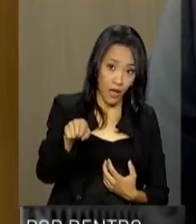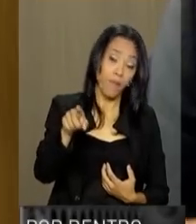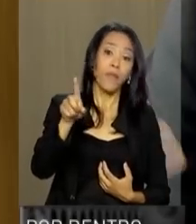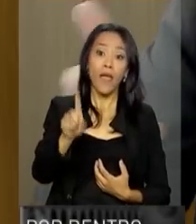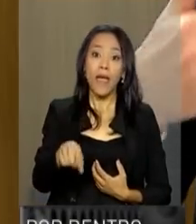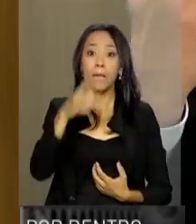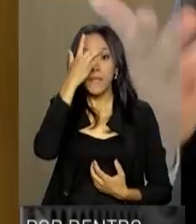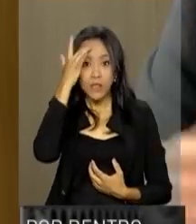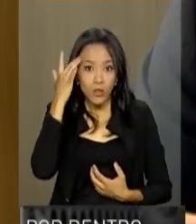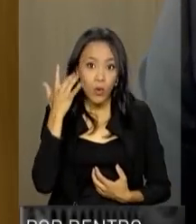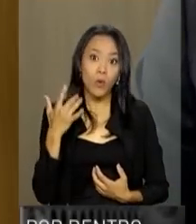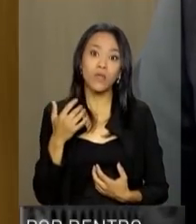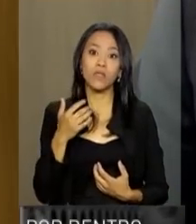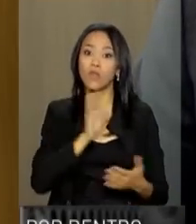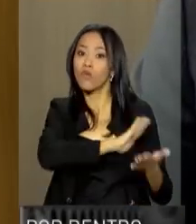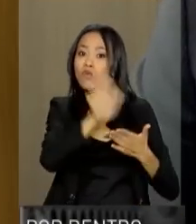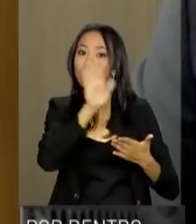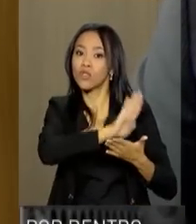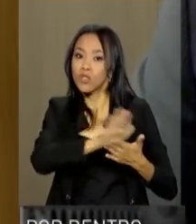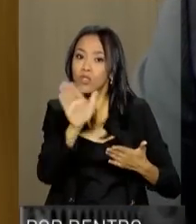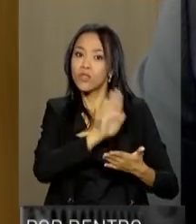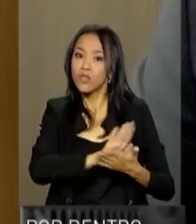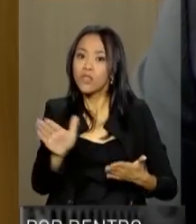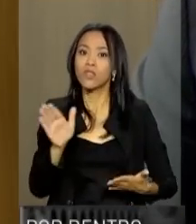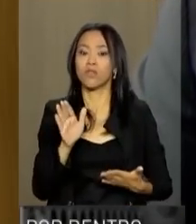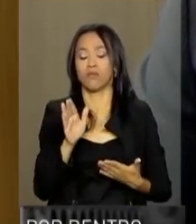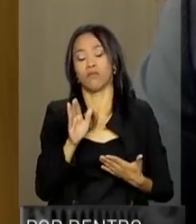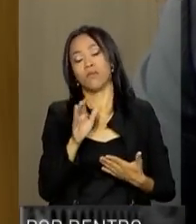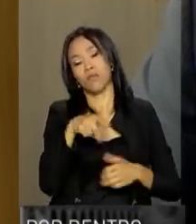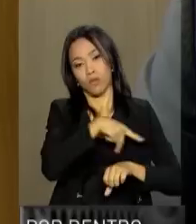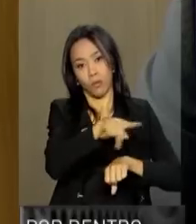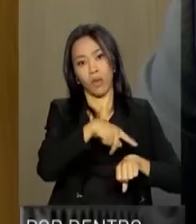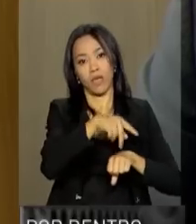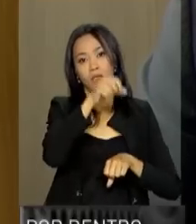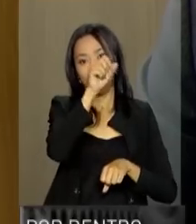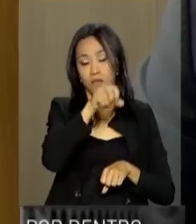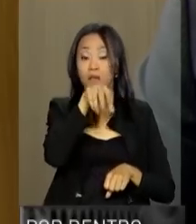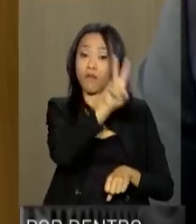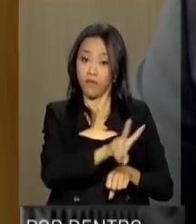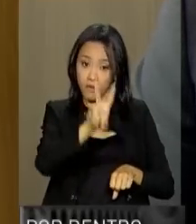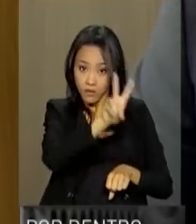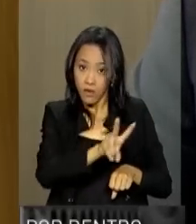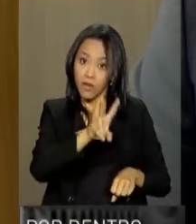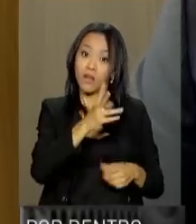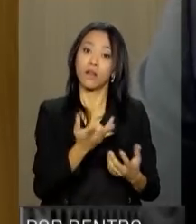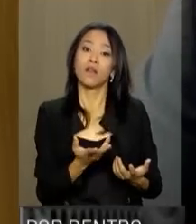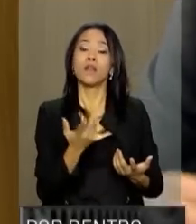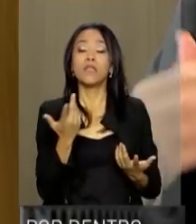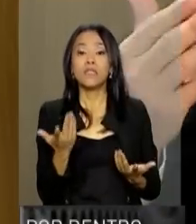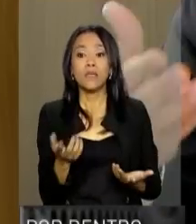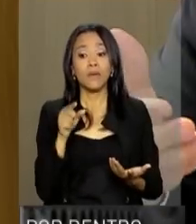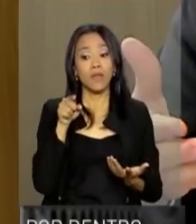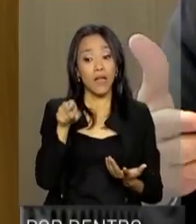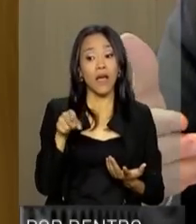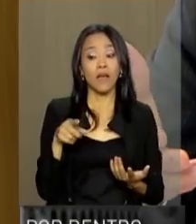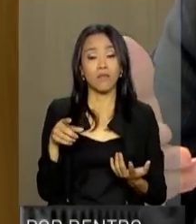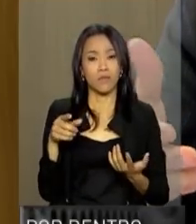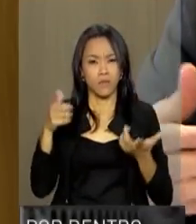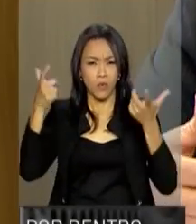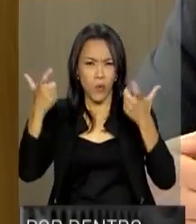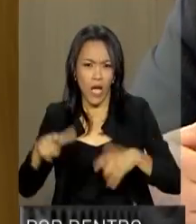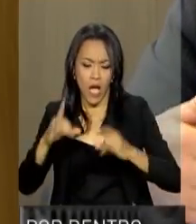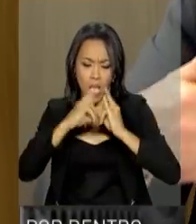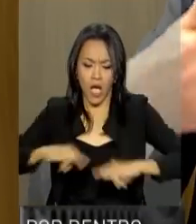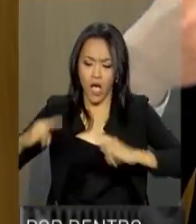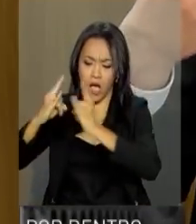refugiados pessoas estão fugindo da da venezuela ea questão do campo de deputados não está ainda na ordem